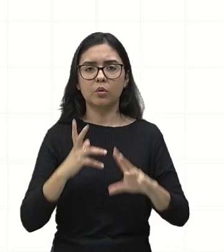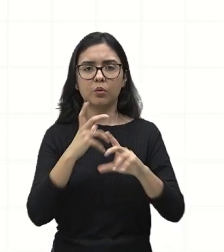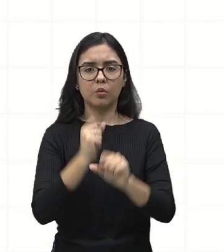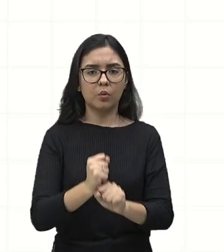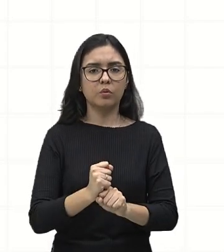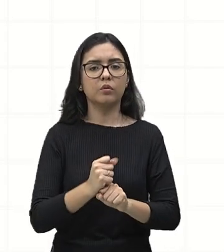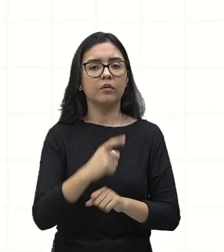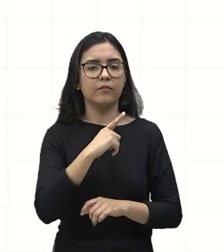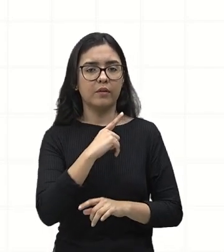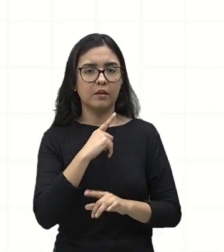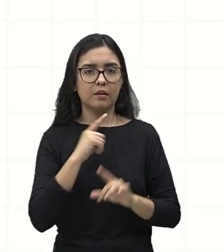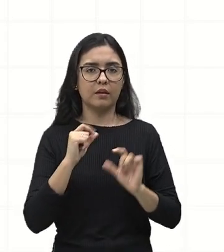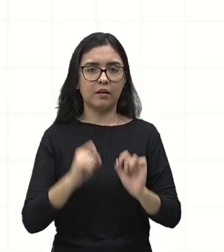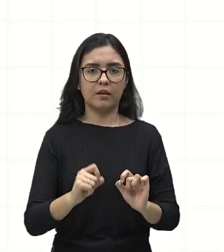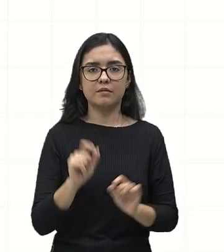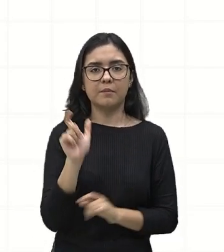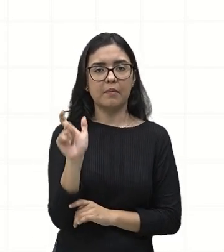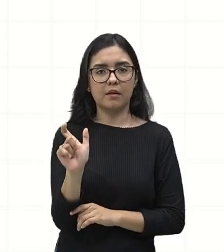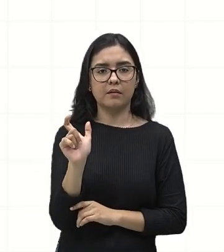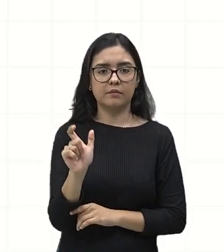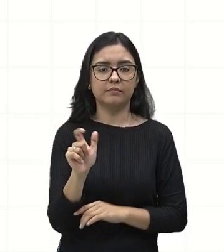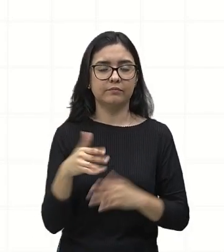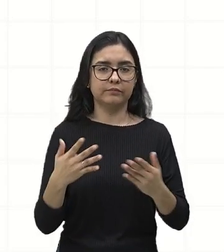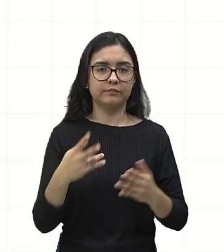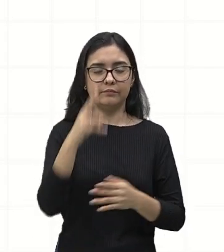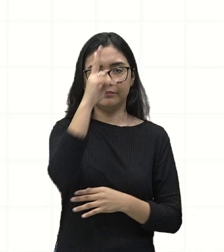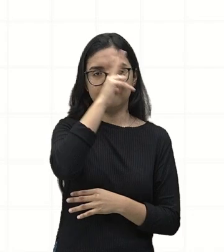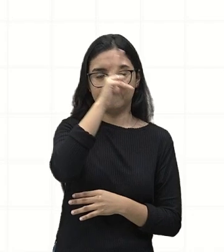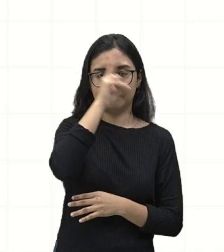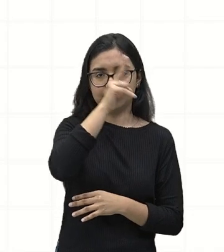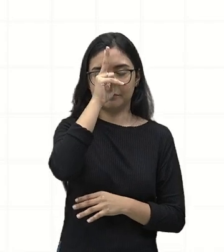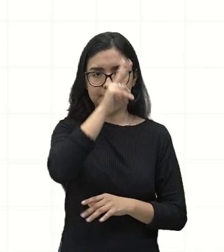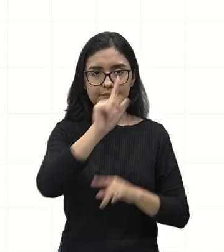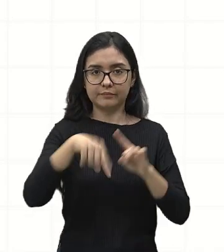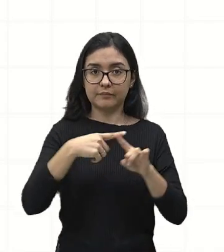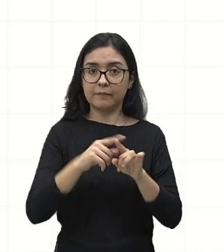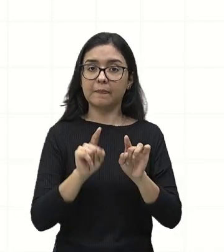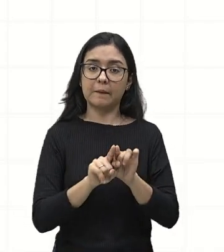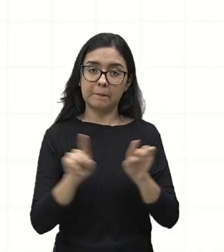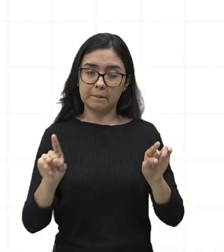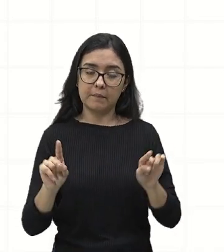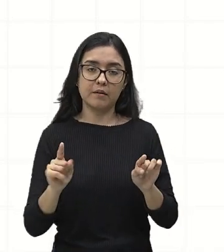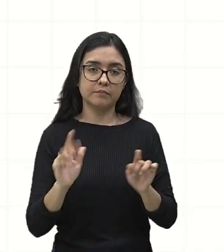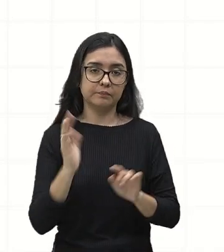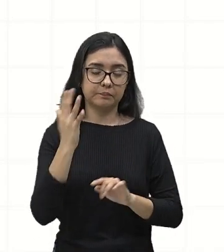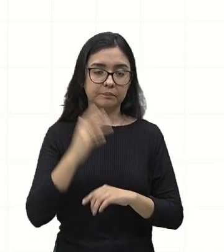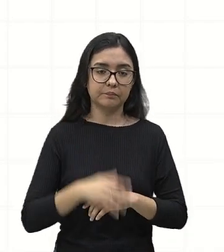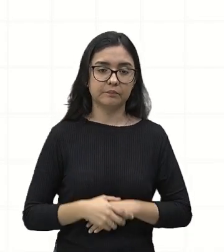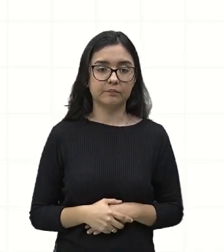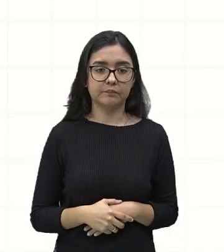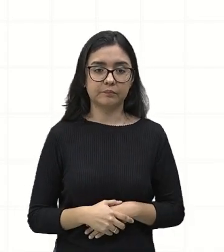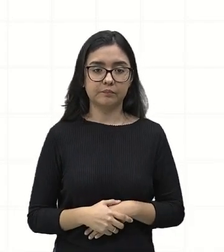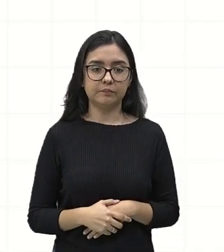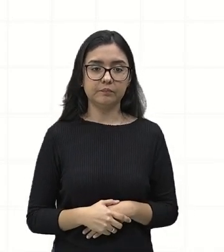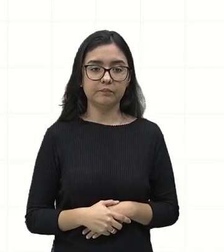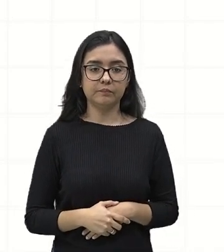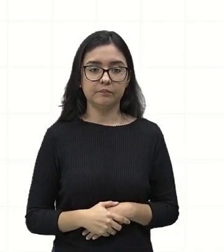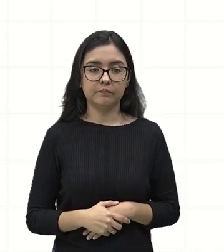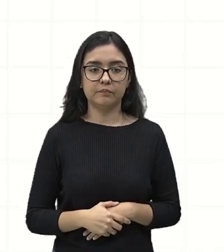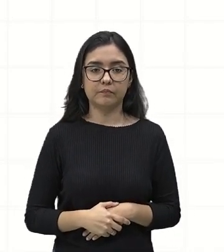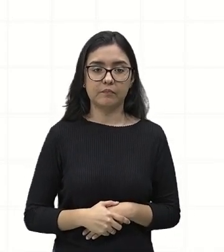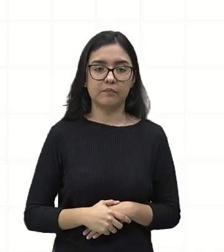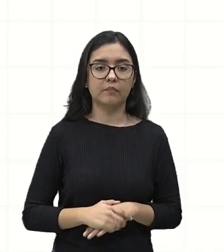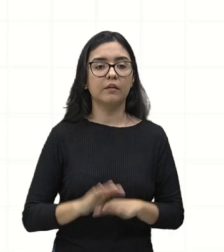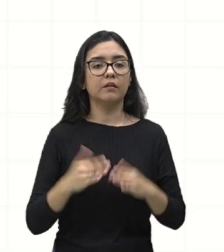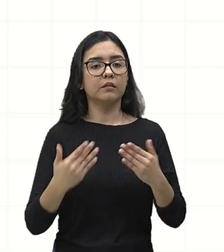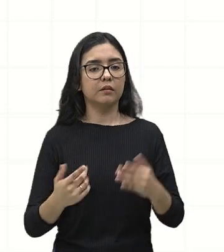um produto vai estar lembrando a multiplicação, tá? Mas na maioria das vezes, tá? Ó, produto de potências,